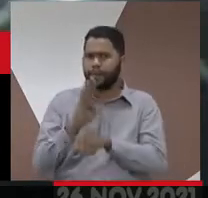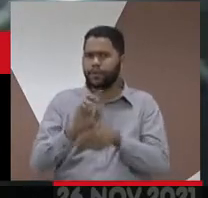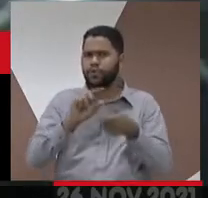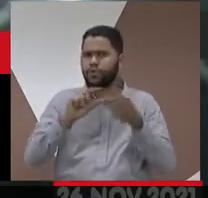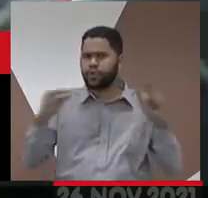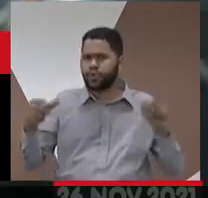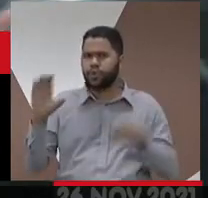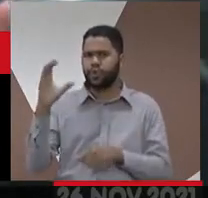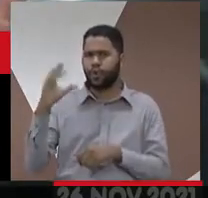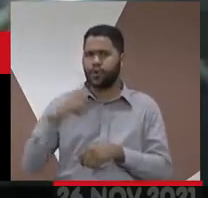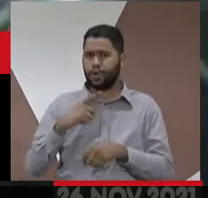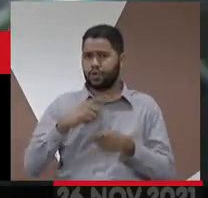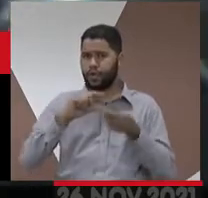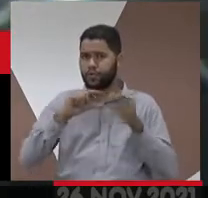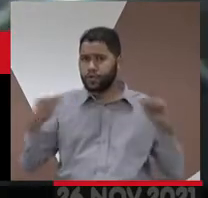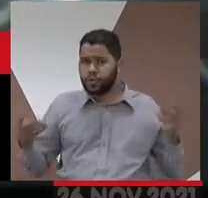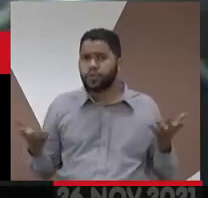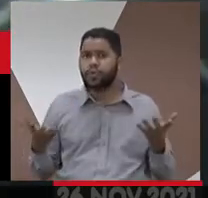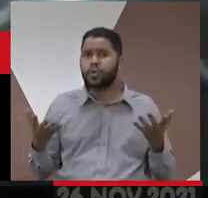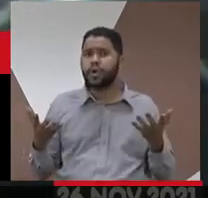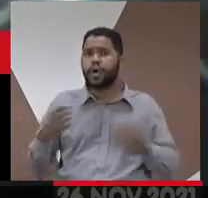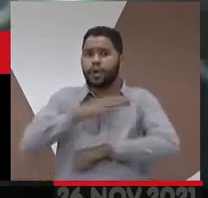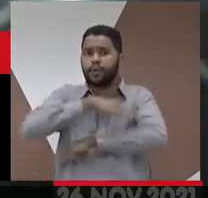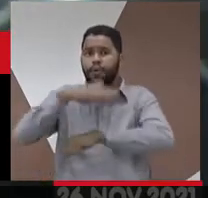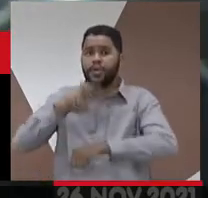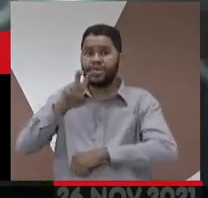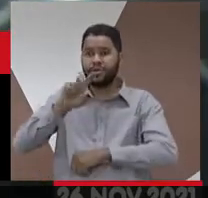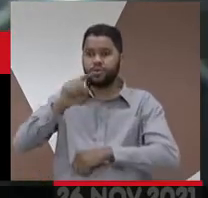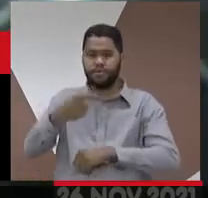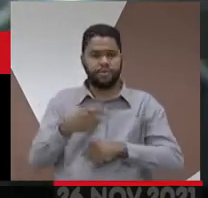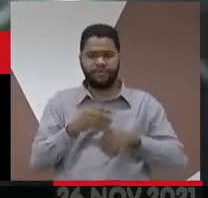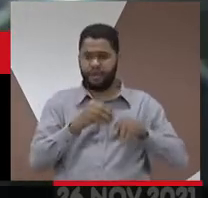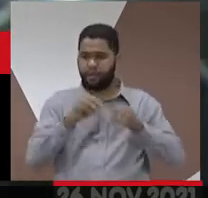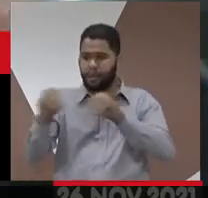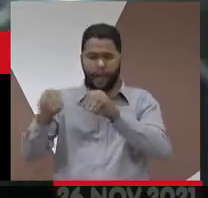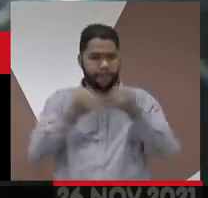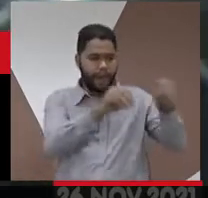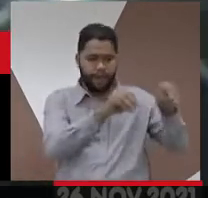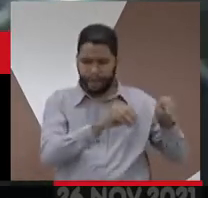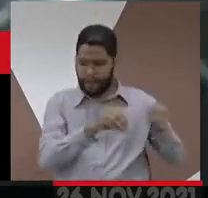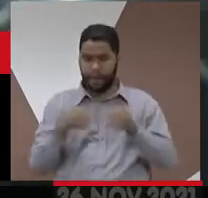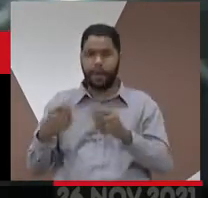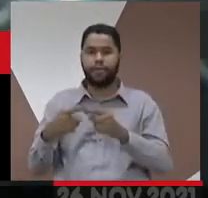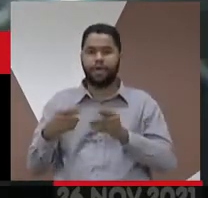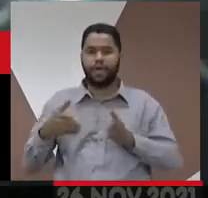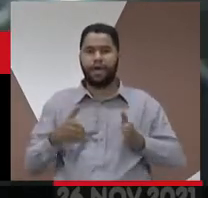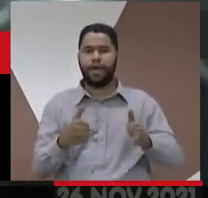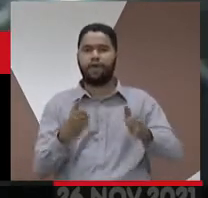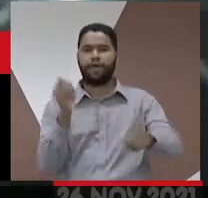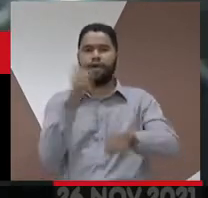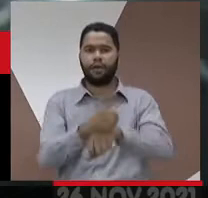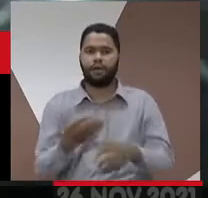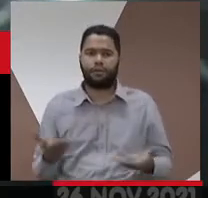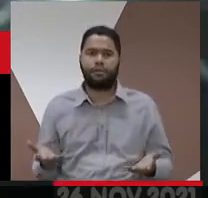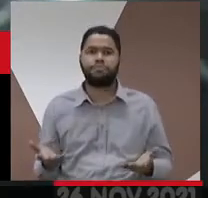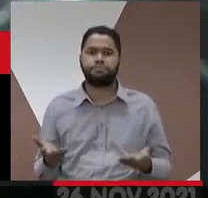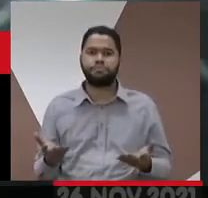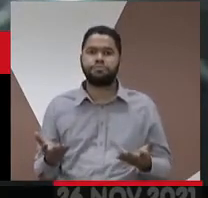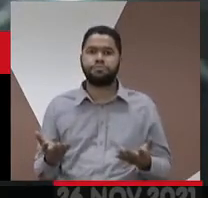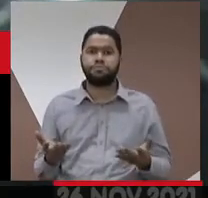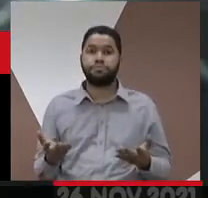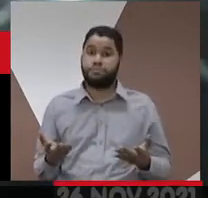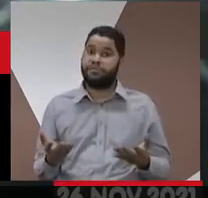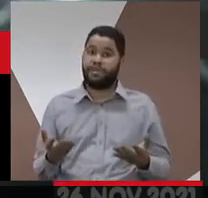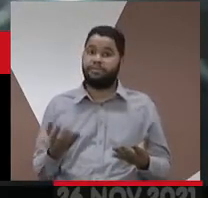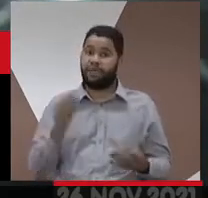Contagem tem estrutura? Brumadinho? Para suportar 5 mil famílias que estão dentro das suas casas, porque o rodoanel vai passar. Então, isso é um